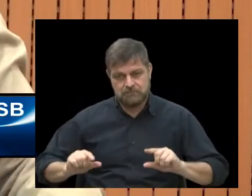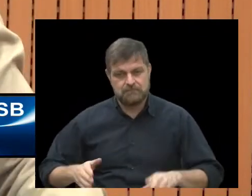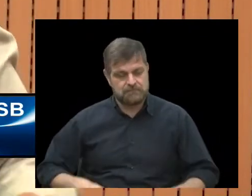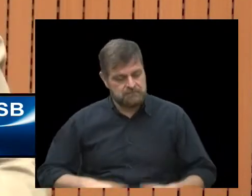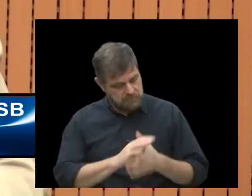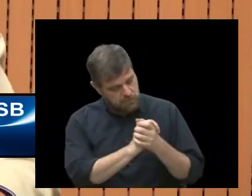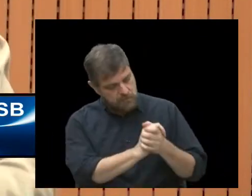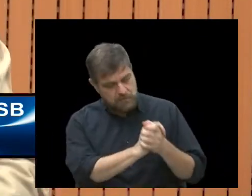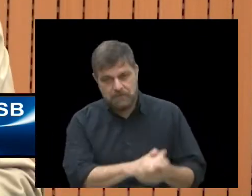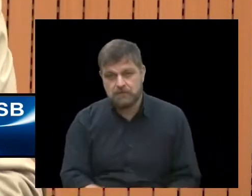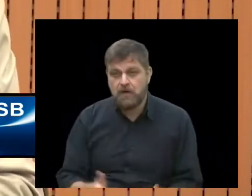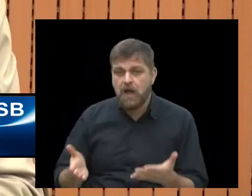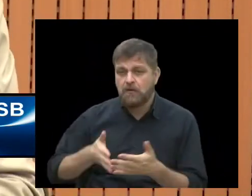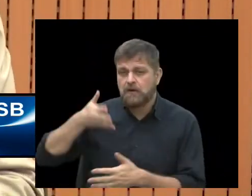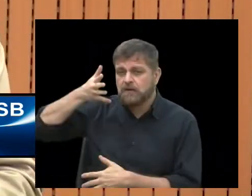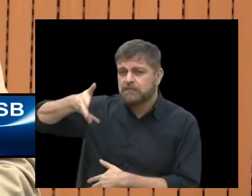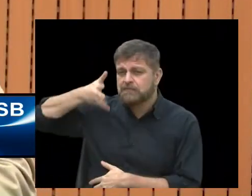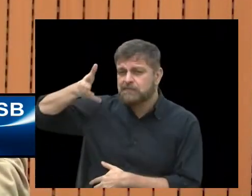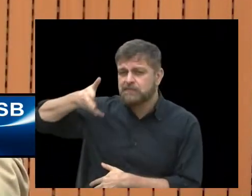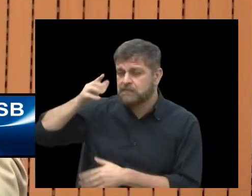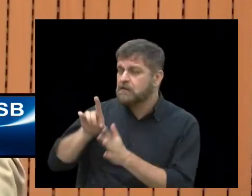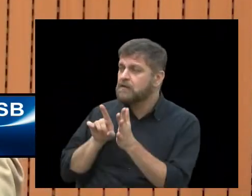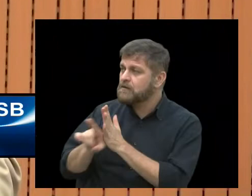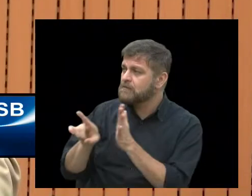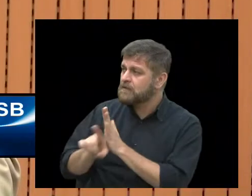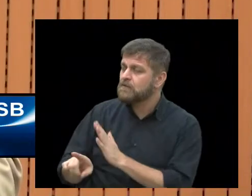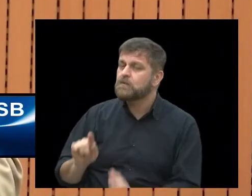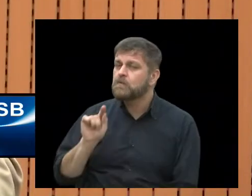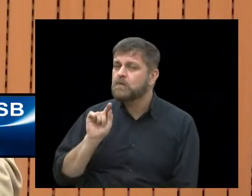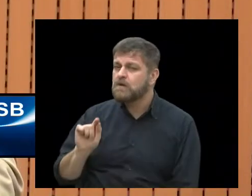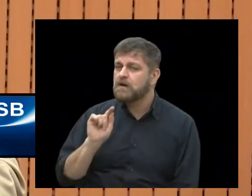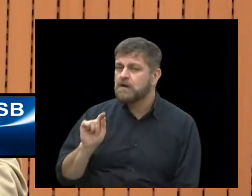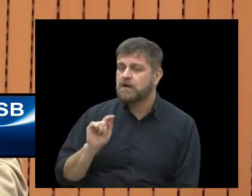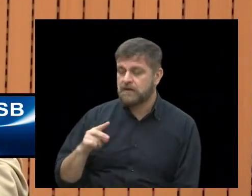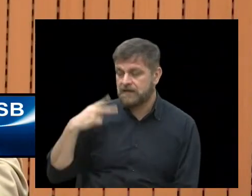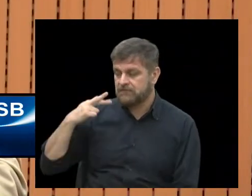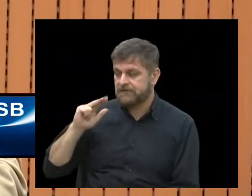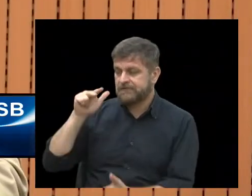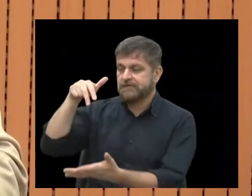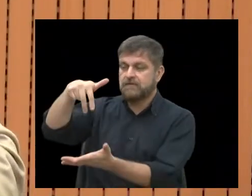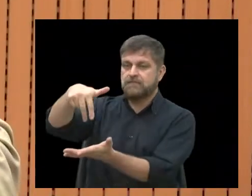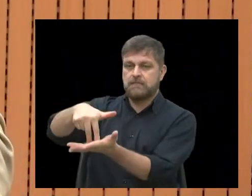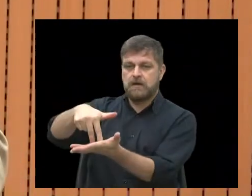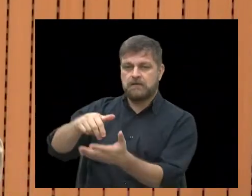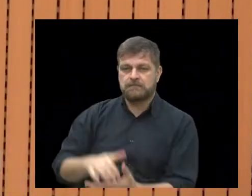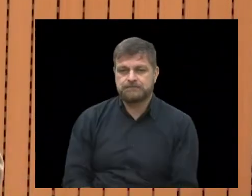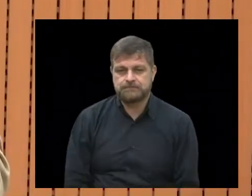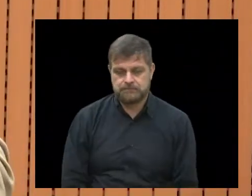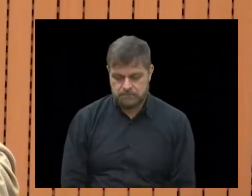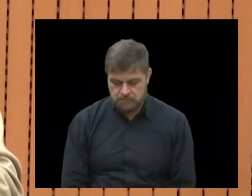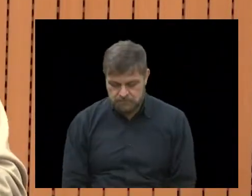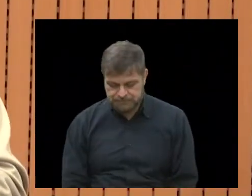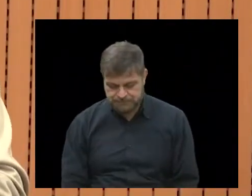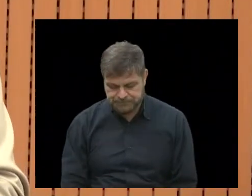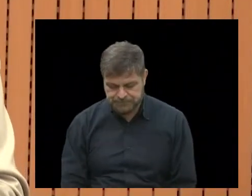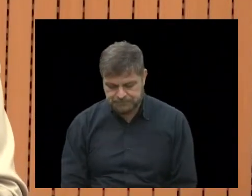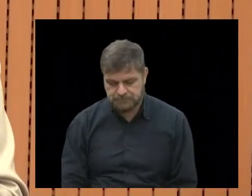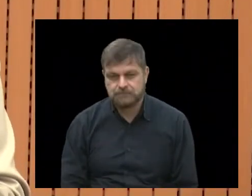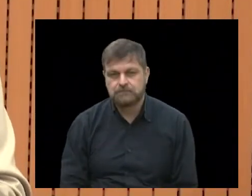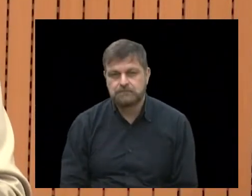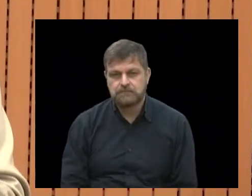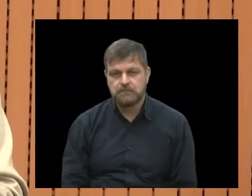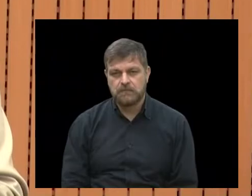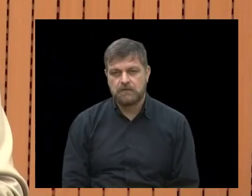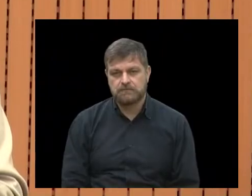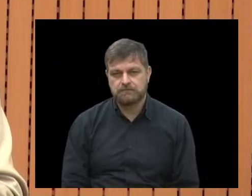vereador. Grande expediente. Eu pergunto ao segundo secretário, vereador Campos Filho, se há algum vereador